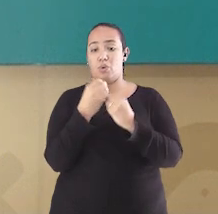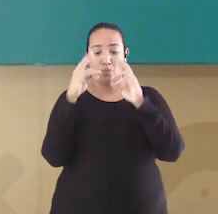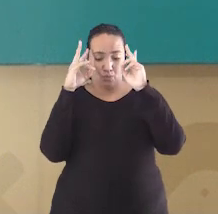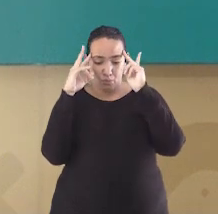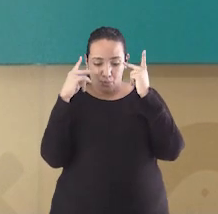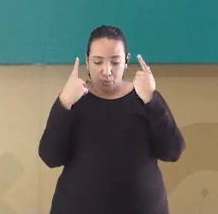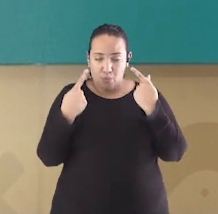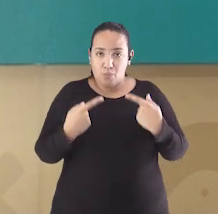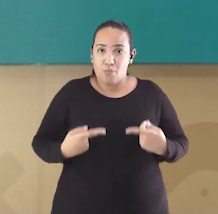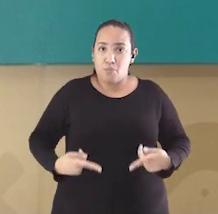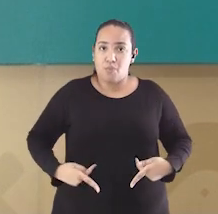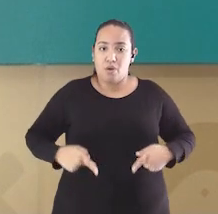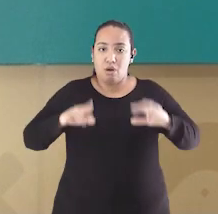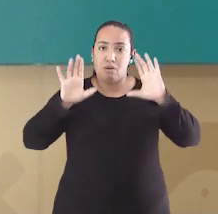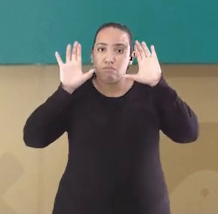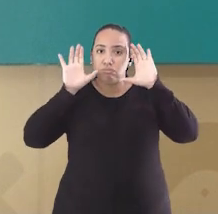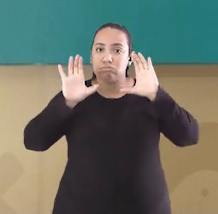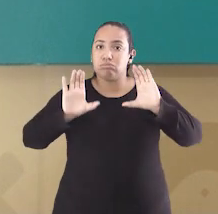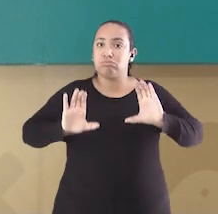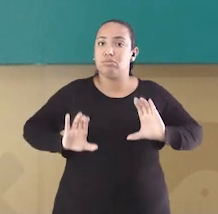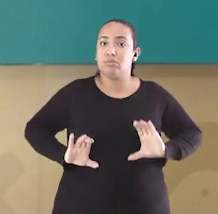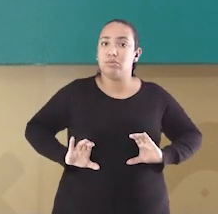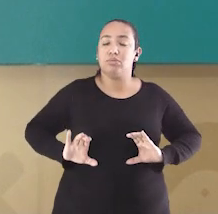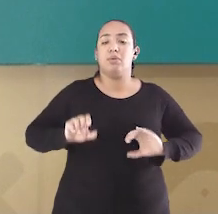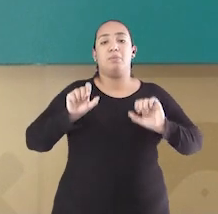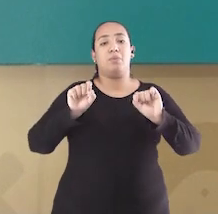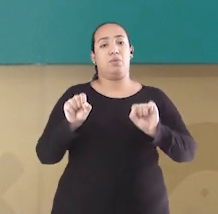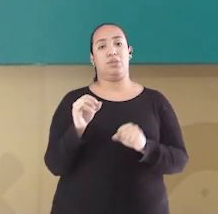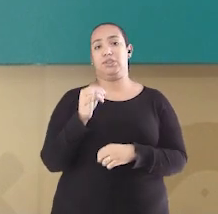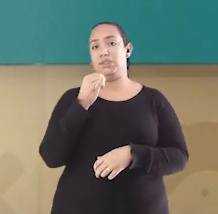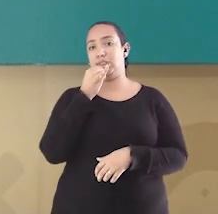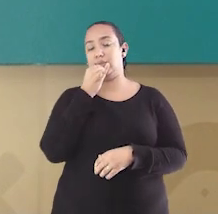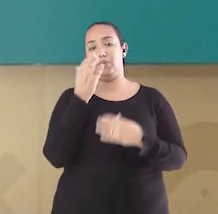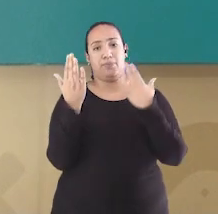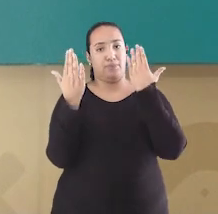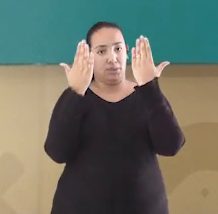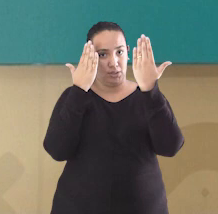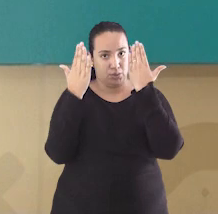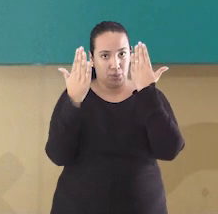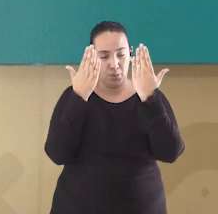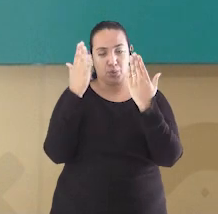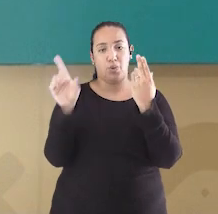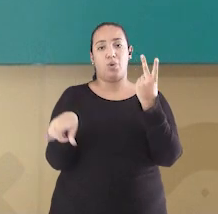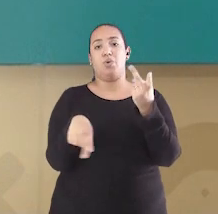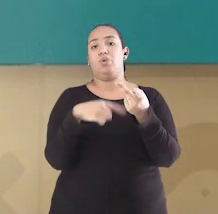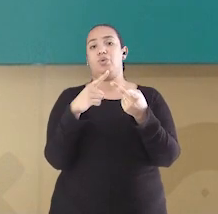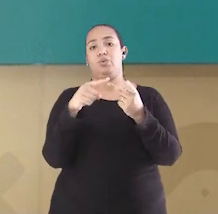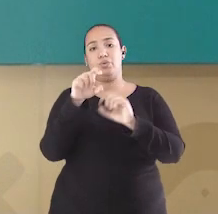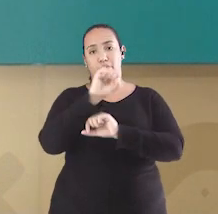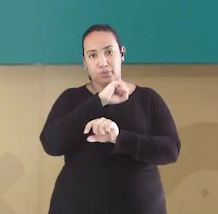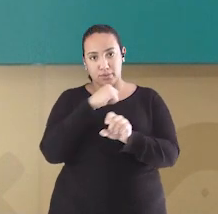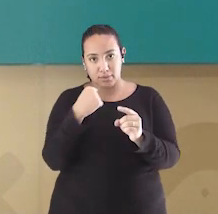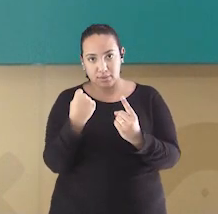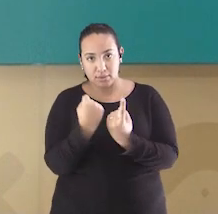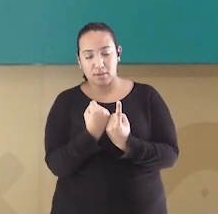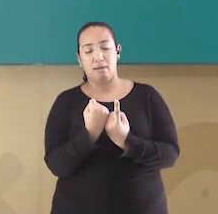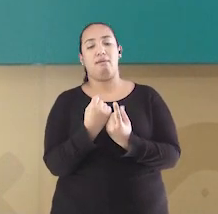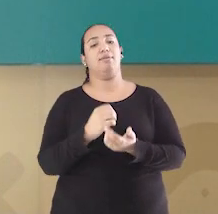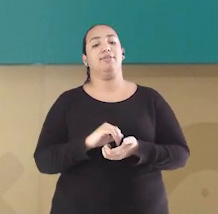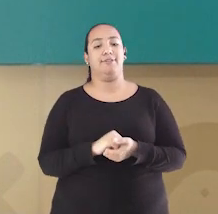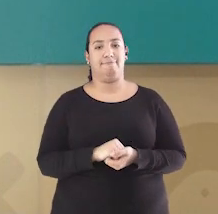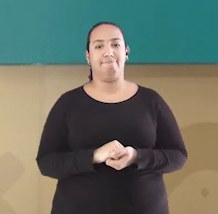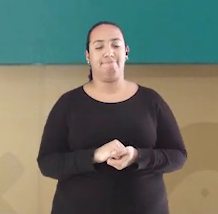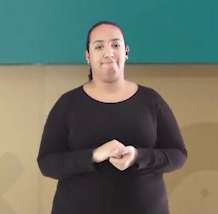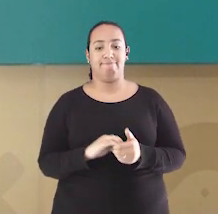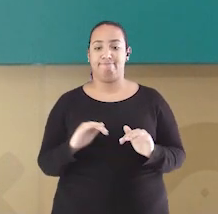expressão, condição humana. Esses fatores são biológicos, psicológicos e sociais. Bom,